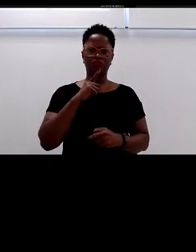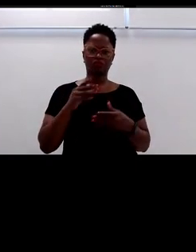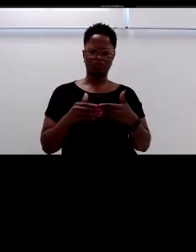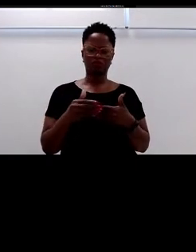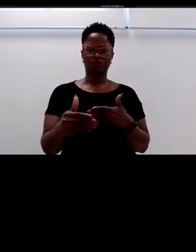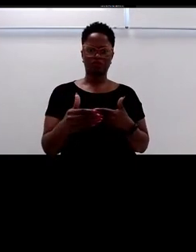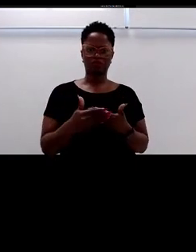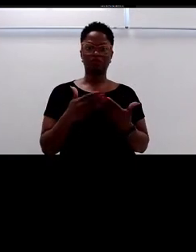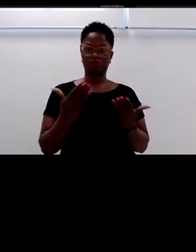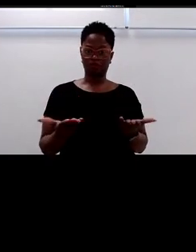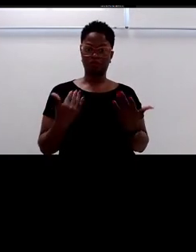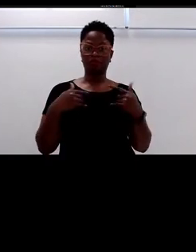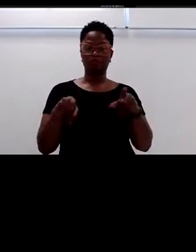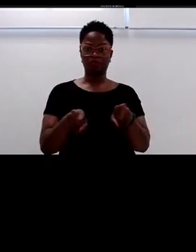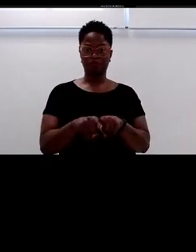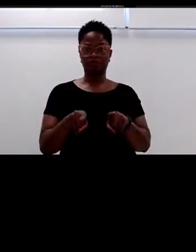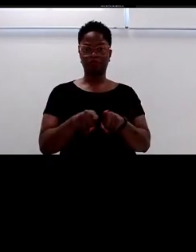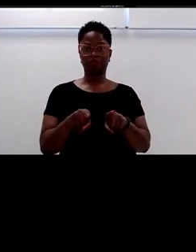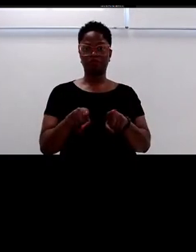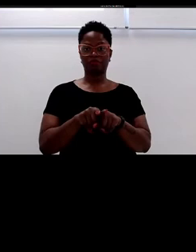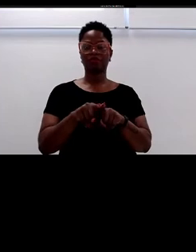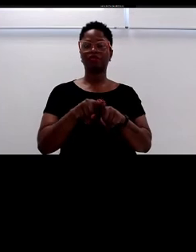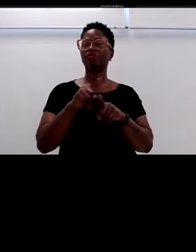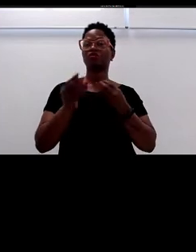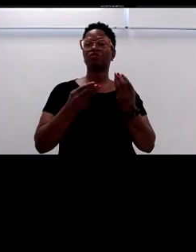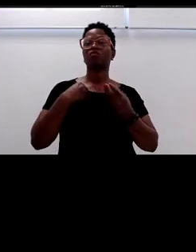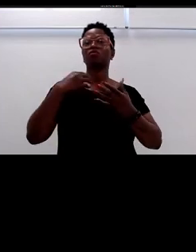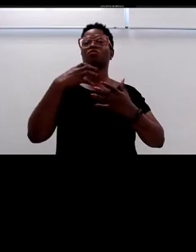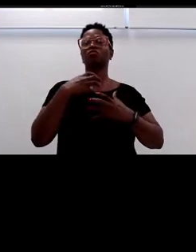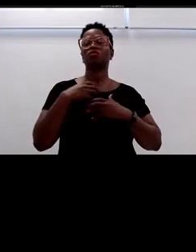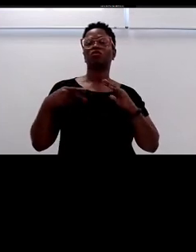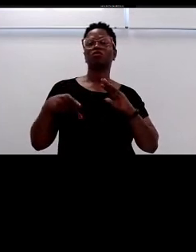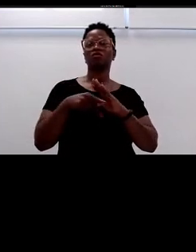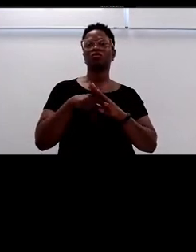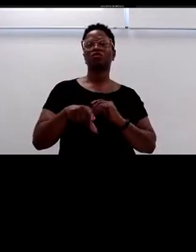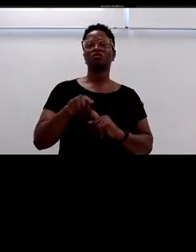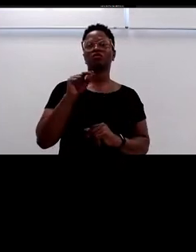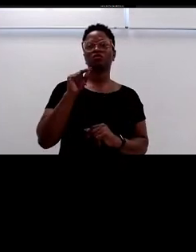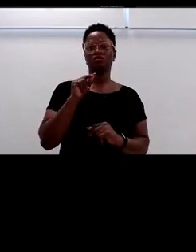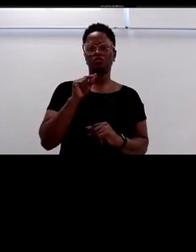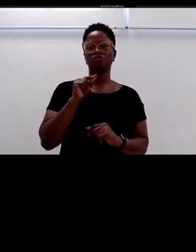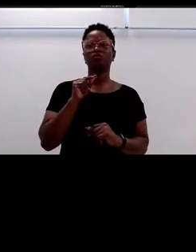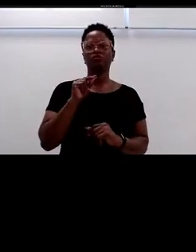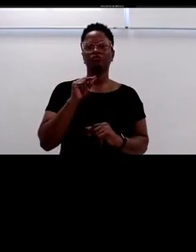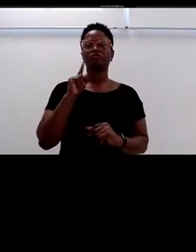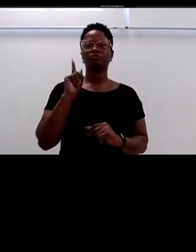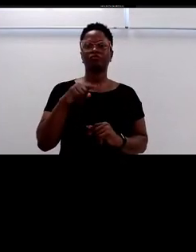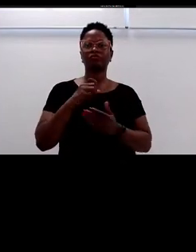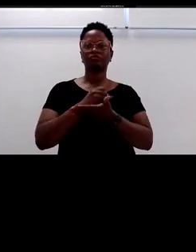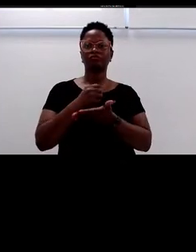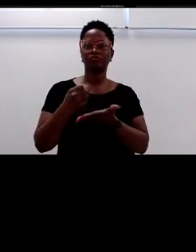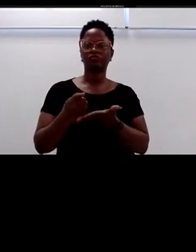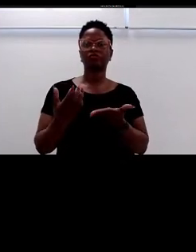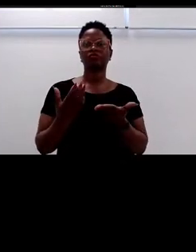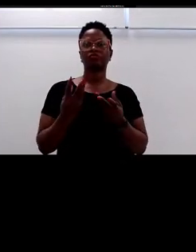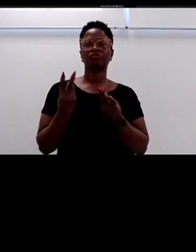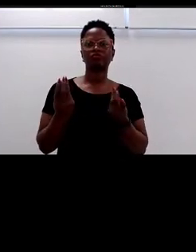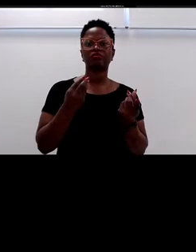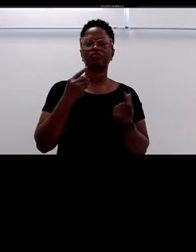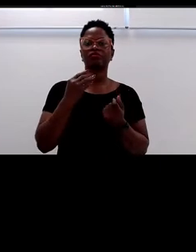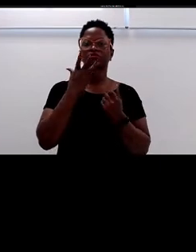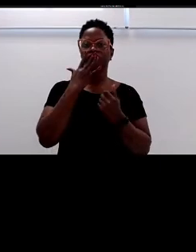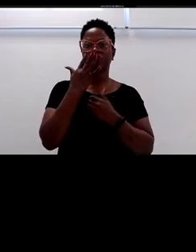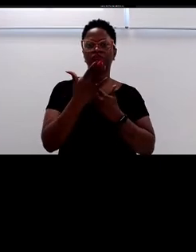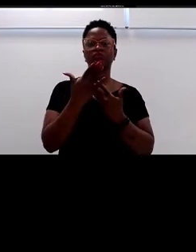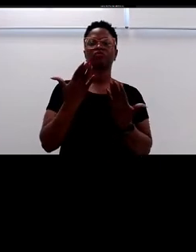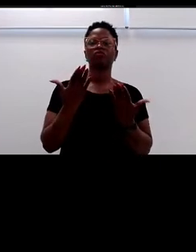mas também de que maneira as próprias escolhas de contrastes de cores, de textura, de parede, como